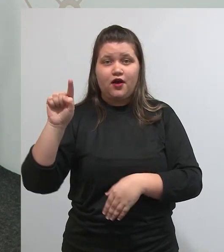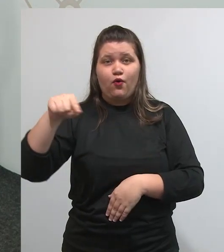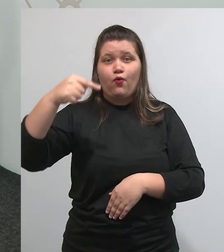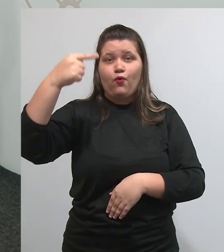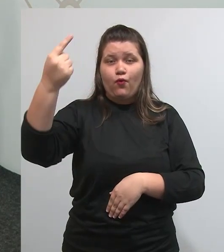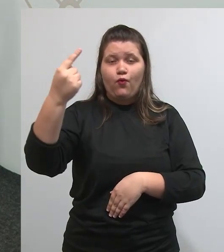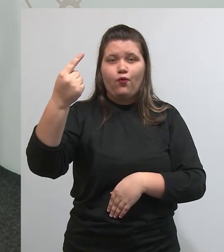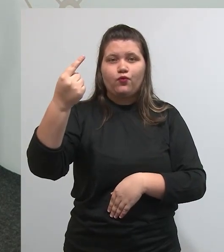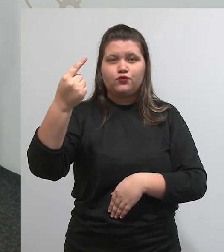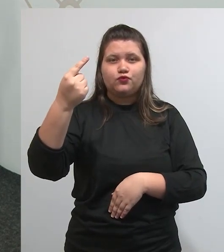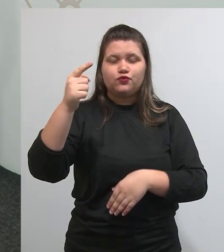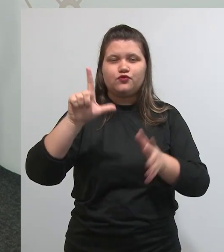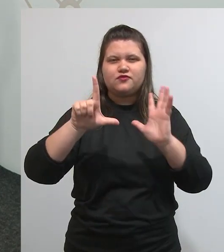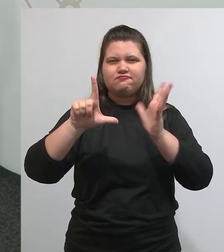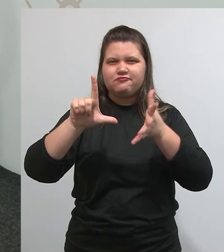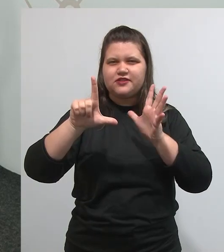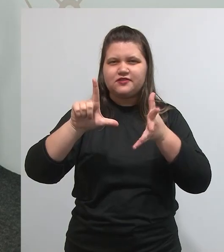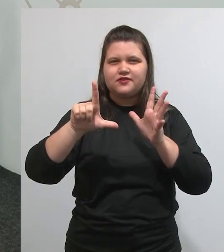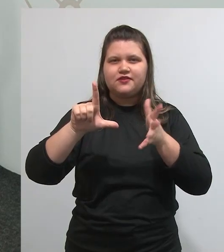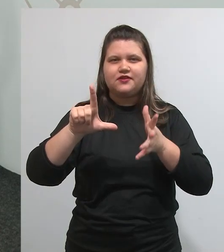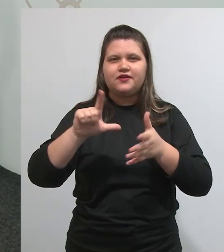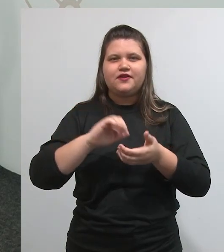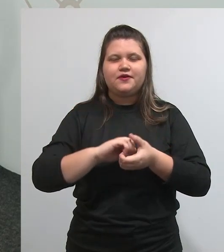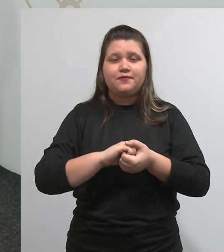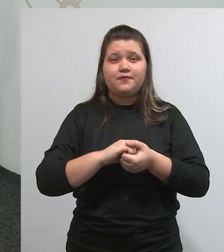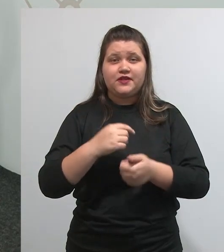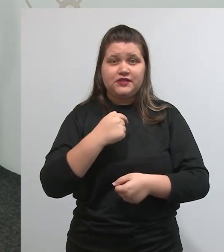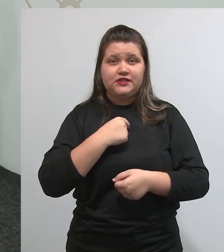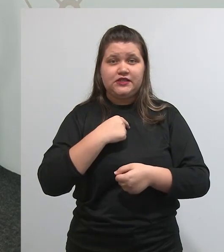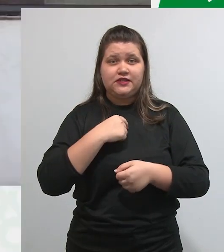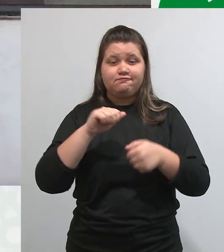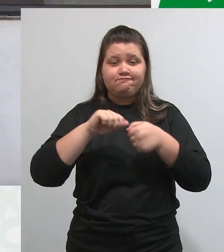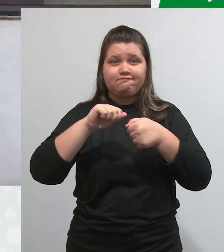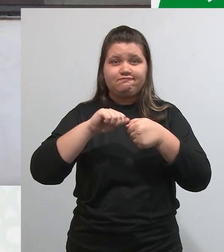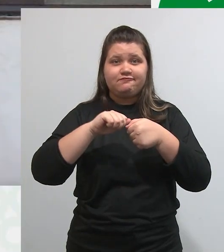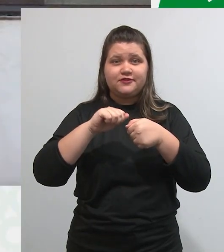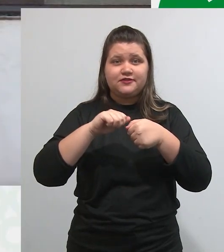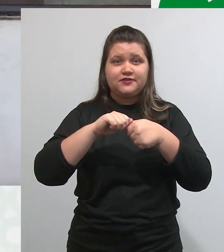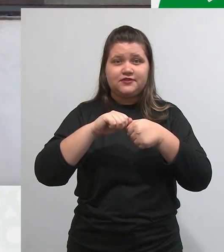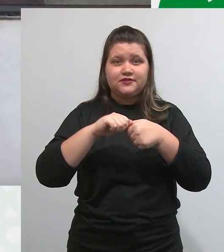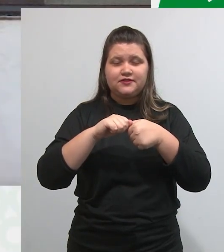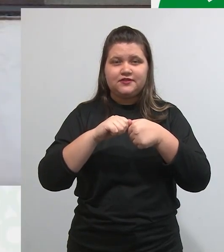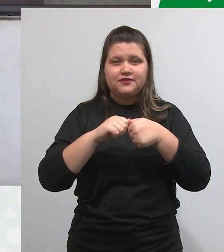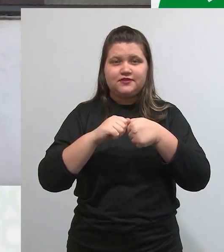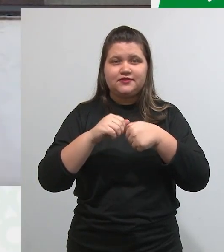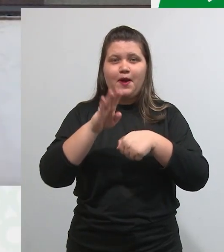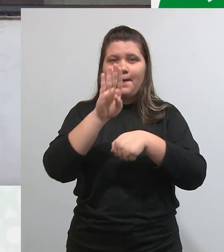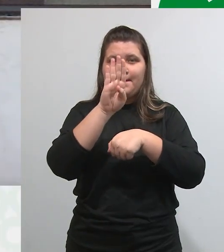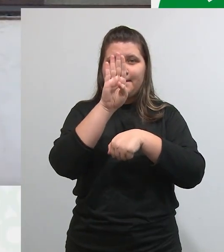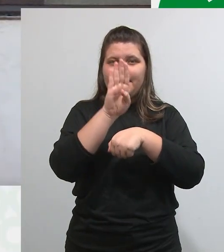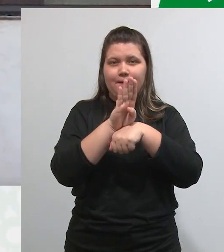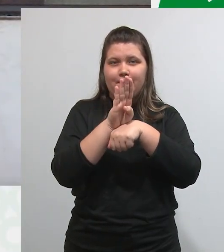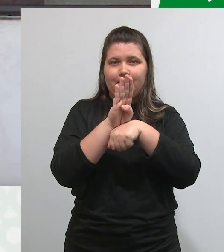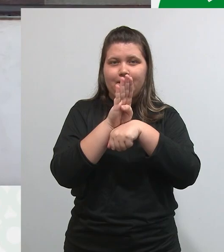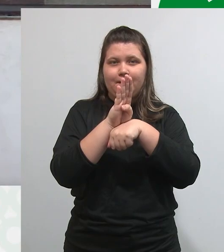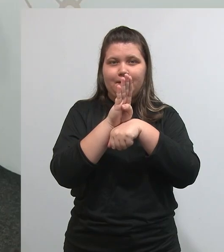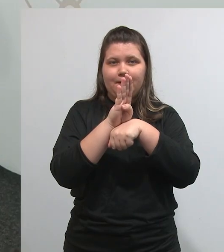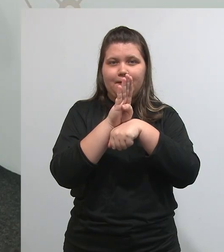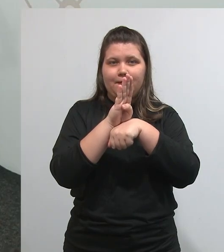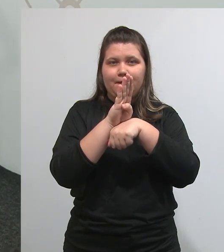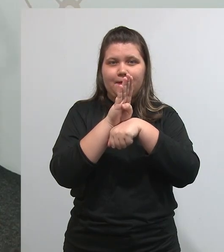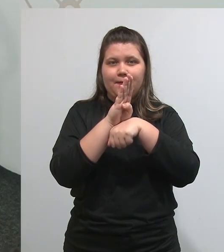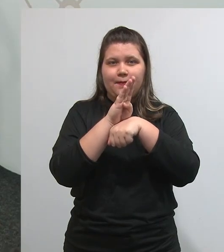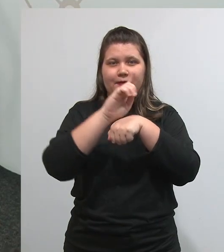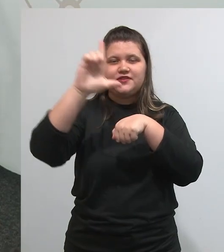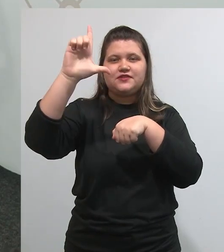libras. E eu estou fazendo bacharelado em Libras. Mari é uma pessoa maravilhosa.